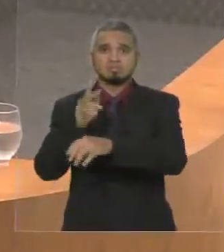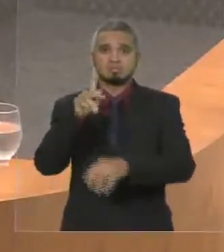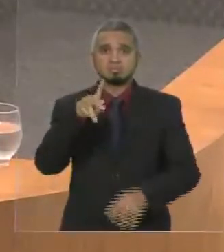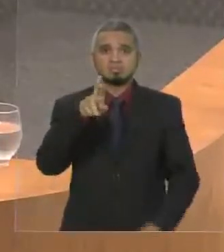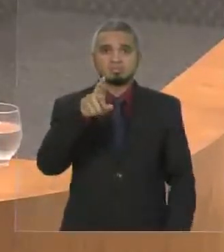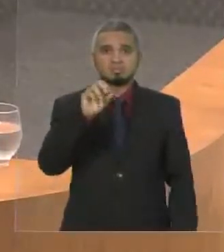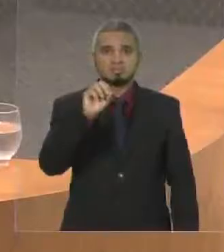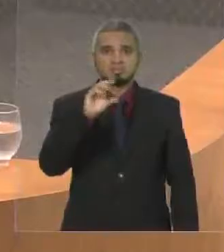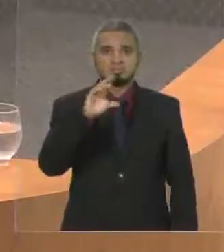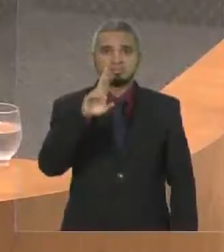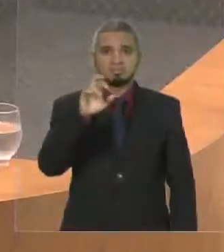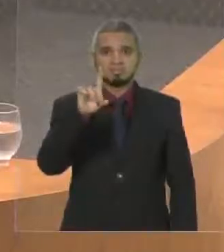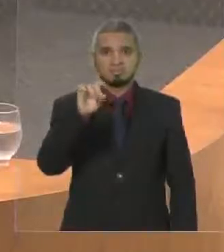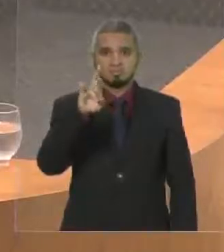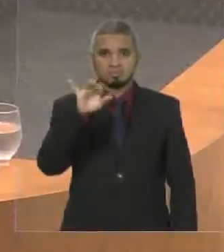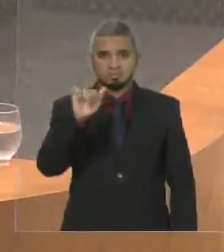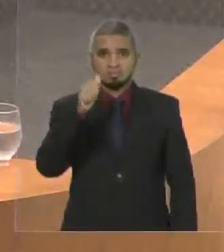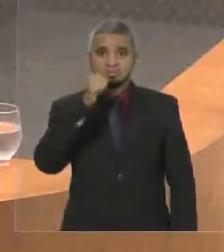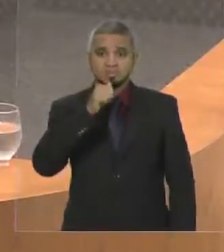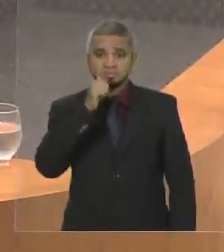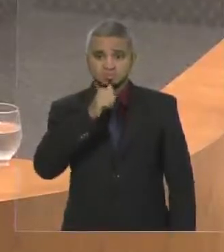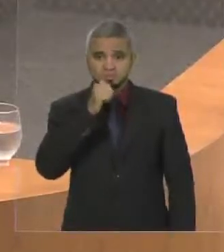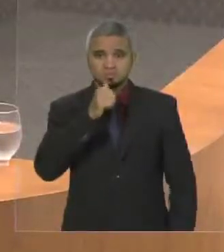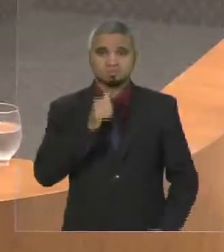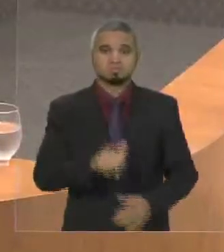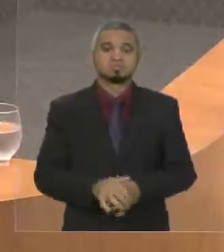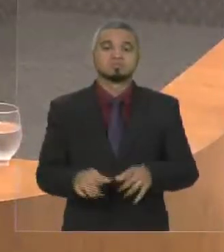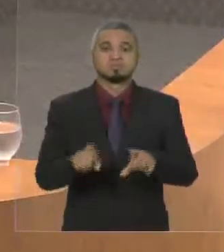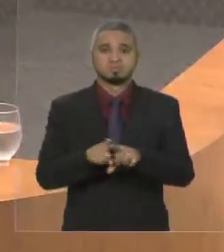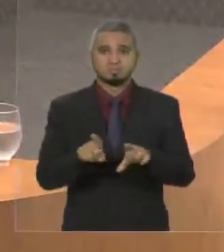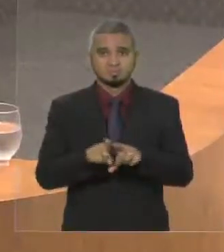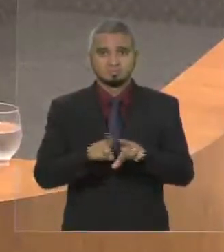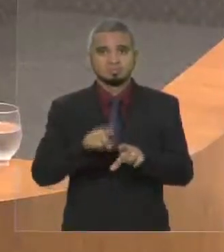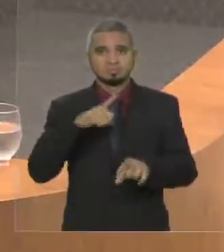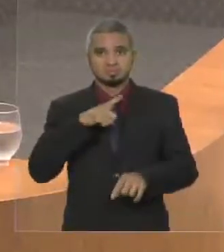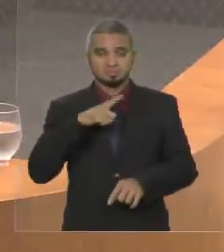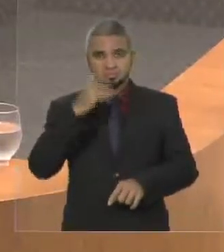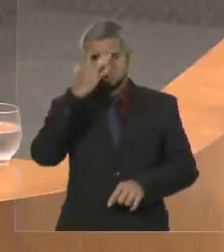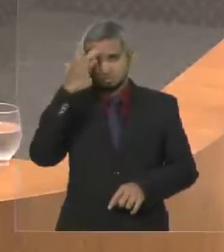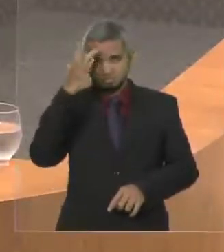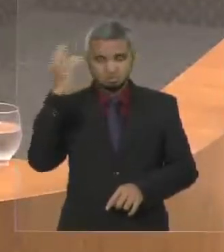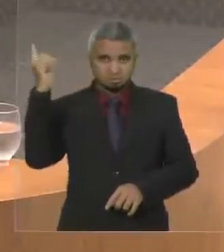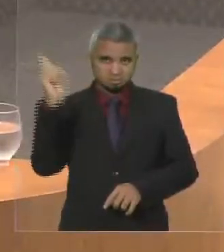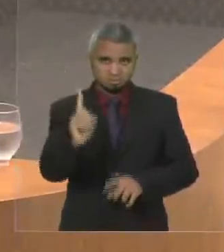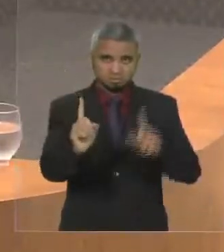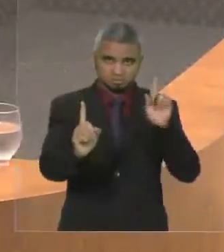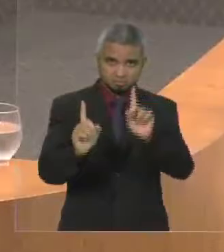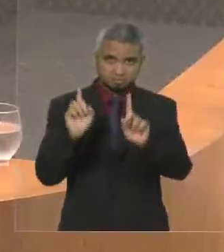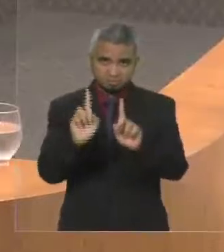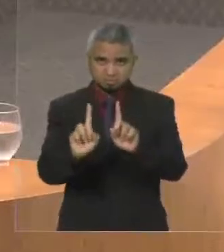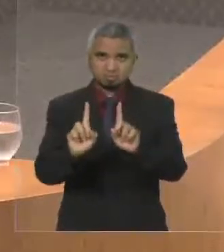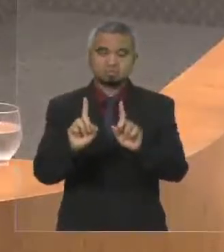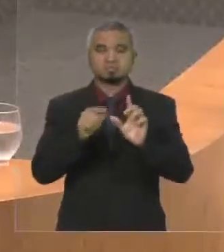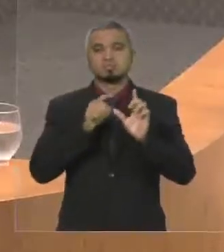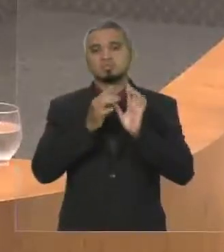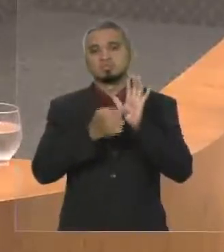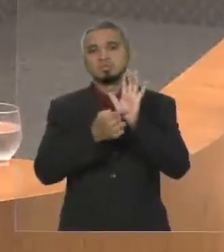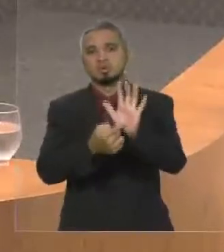participação de todas as vossas excelências, teremos autoridades, teremos pessoas que vão mostrar o gráfico